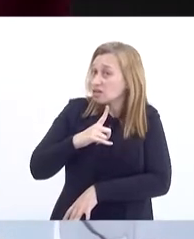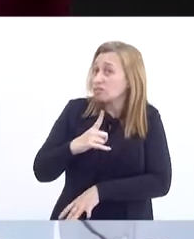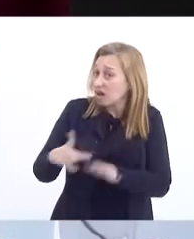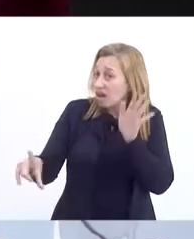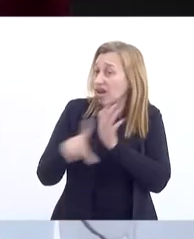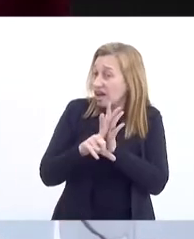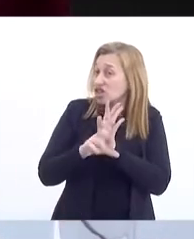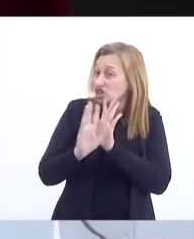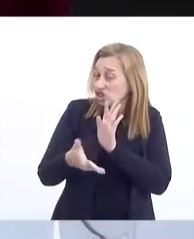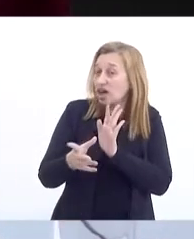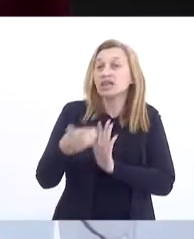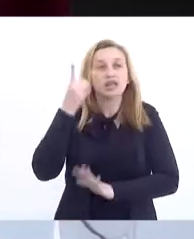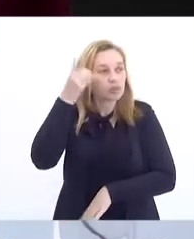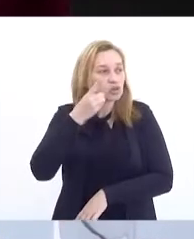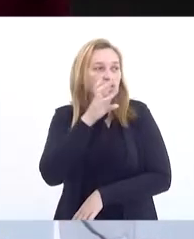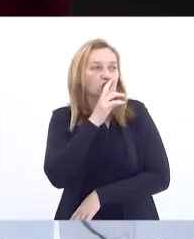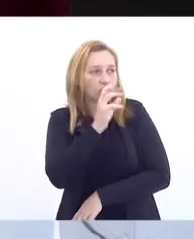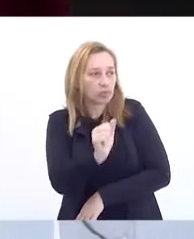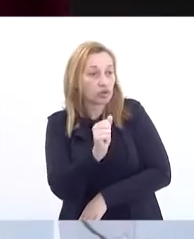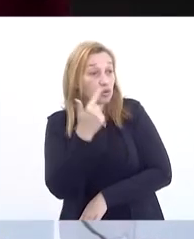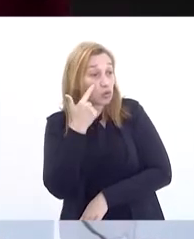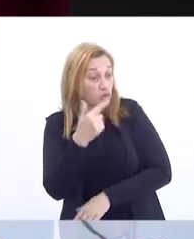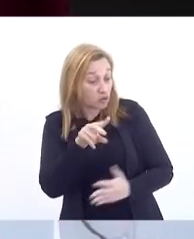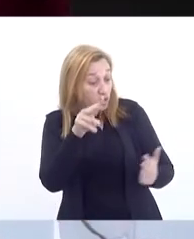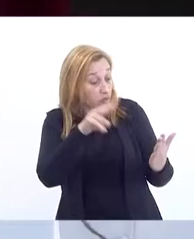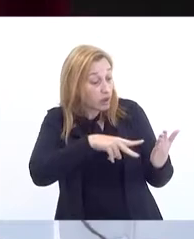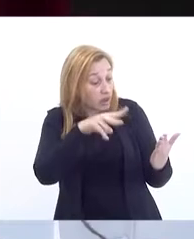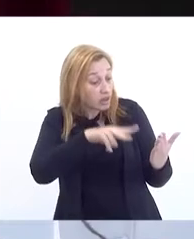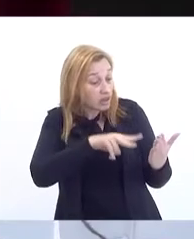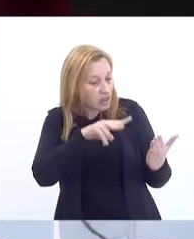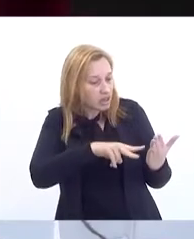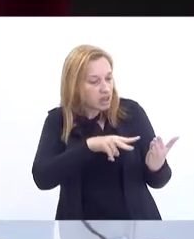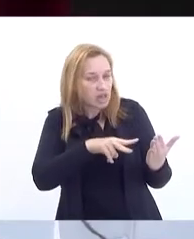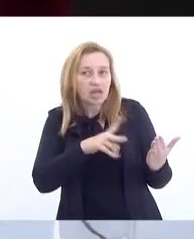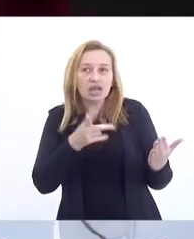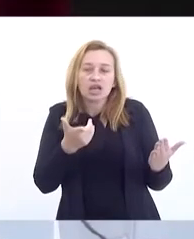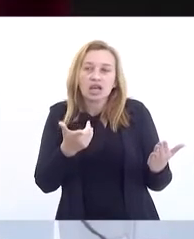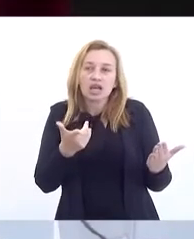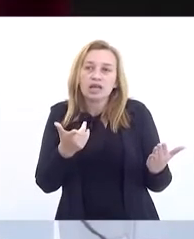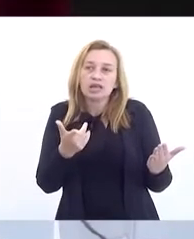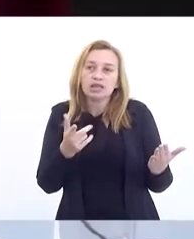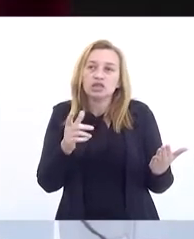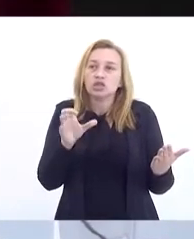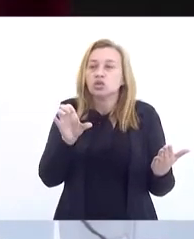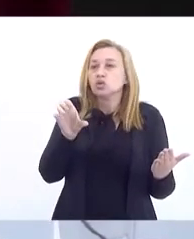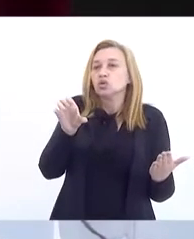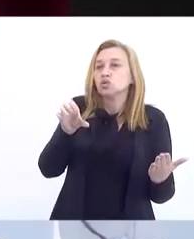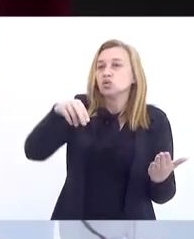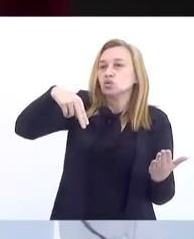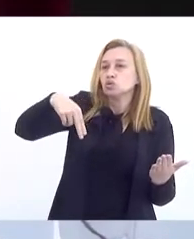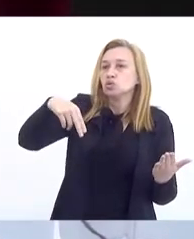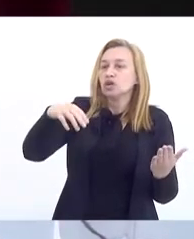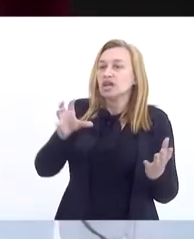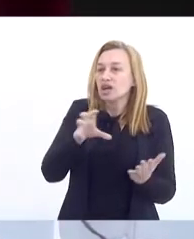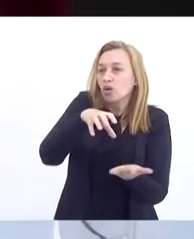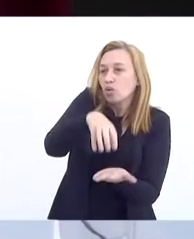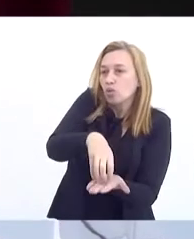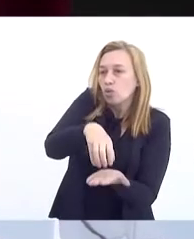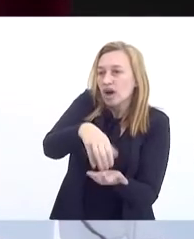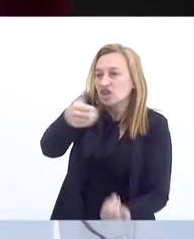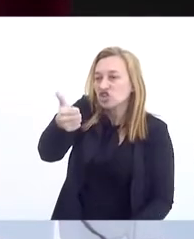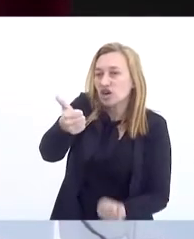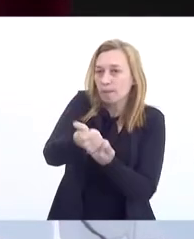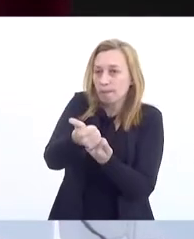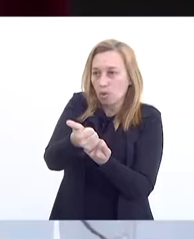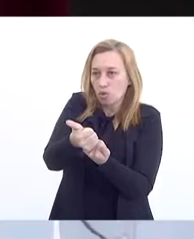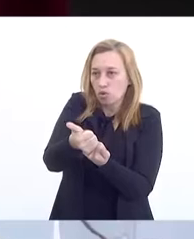O deputado Amorim, nesse caso específico, criar um núcleo de orientação e apoio. Evidentemente, a